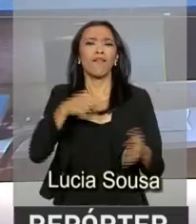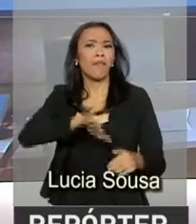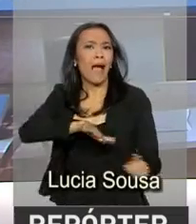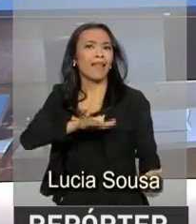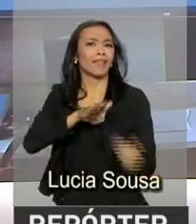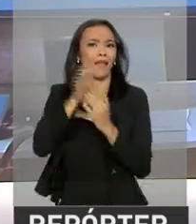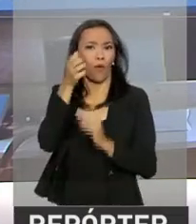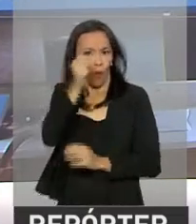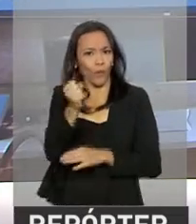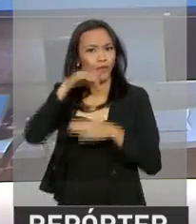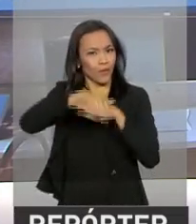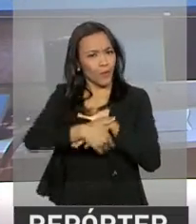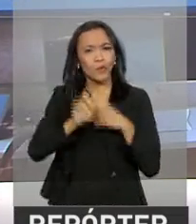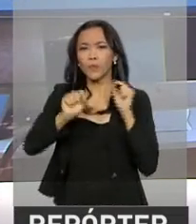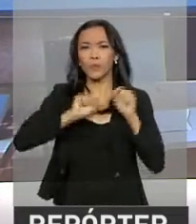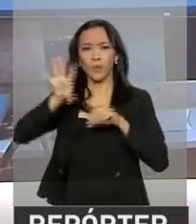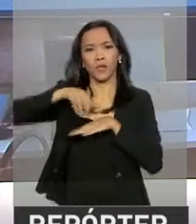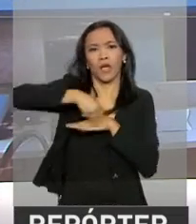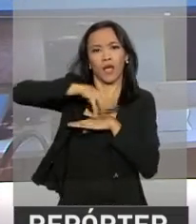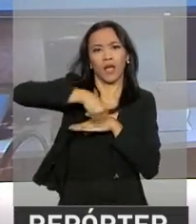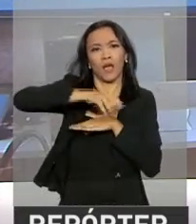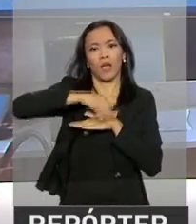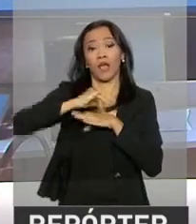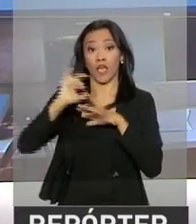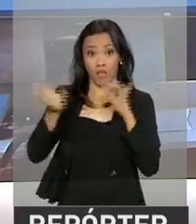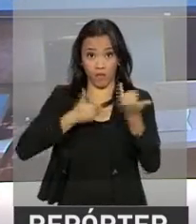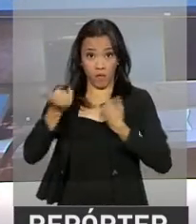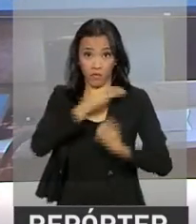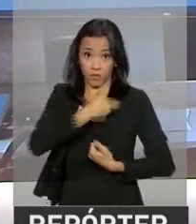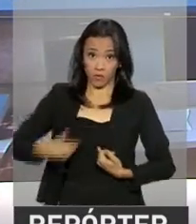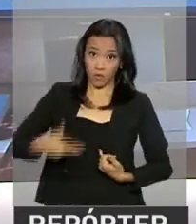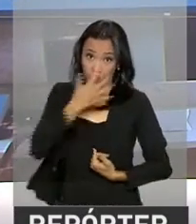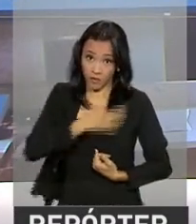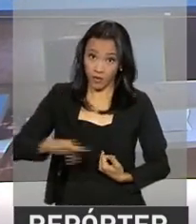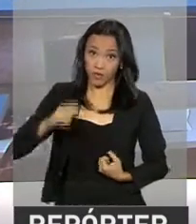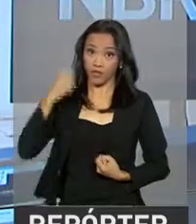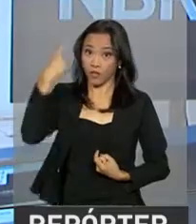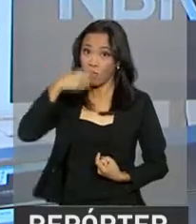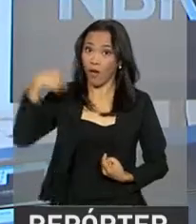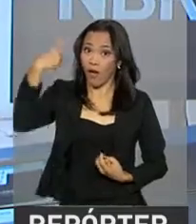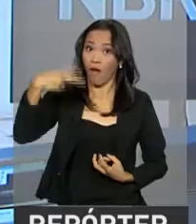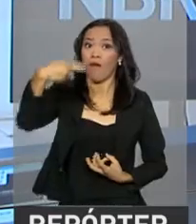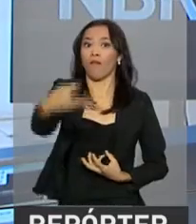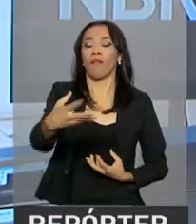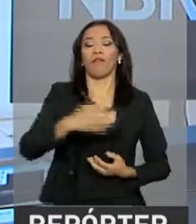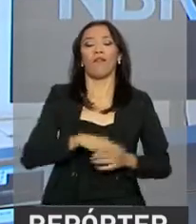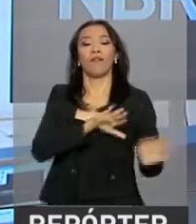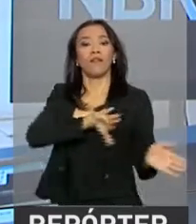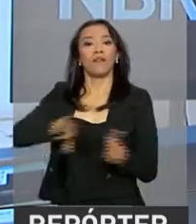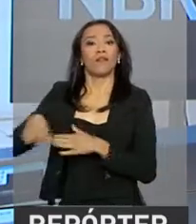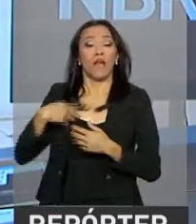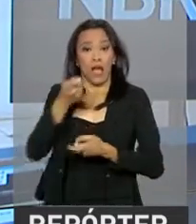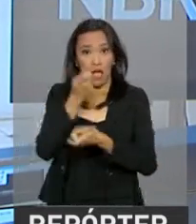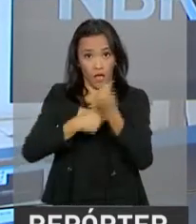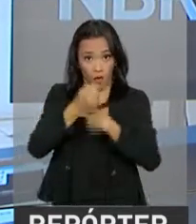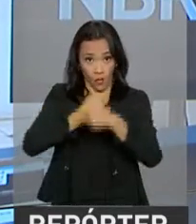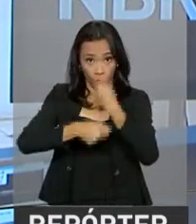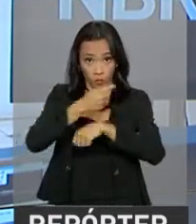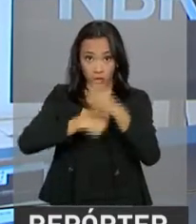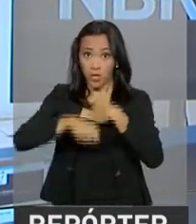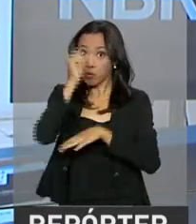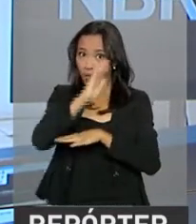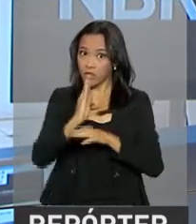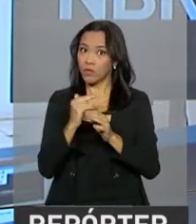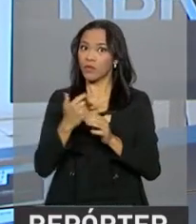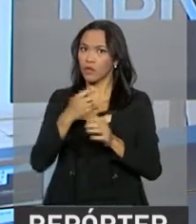da noite, levando até você as informações do governo federal de hora em hora. A economia brasileira deve crescer mais que o esperado